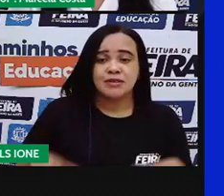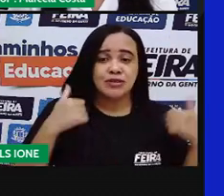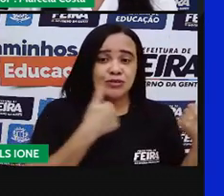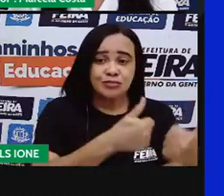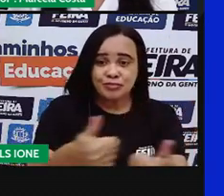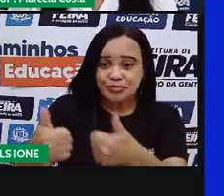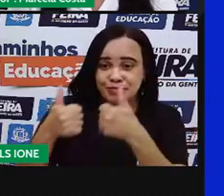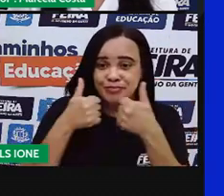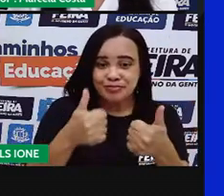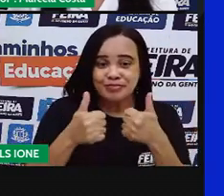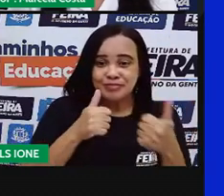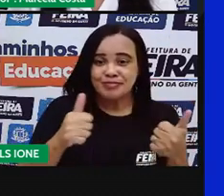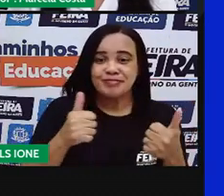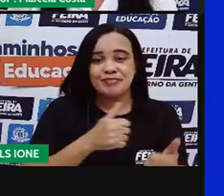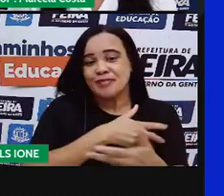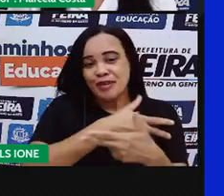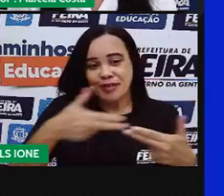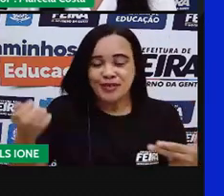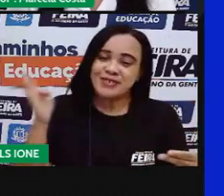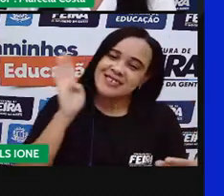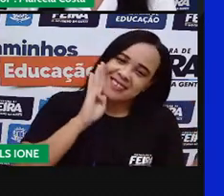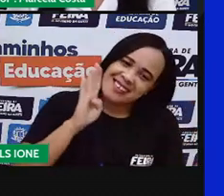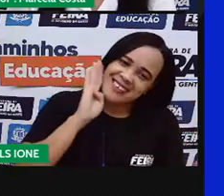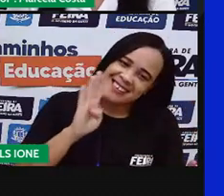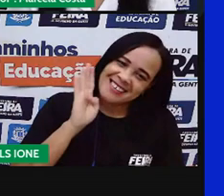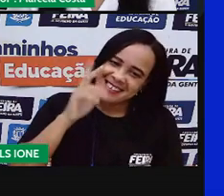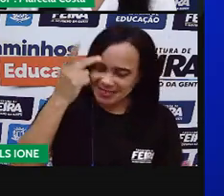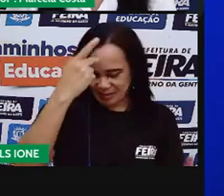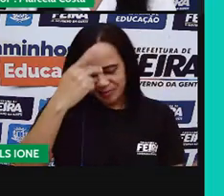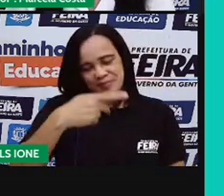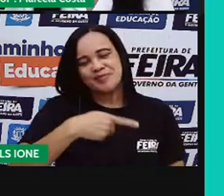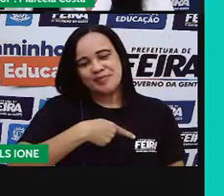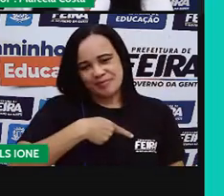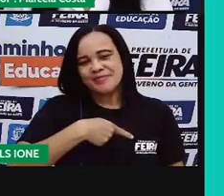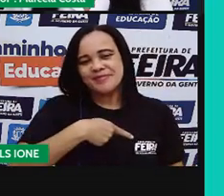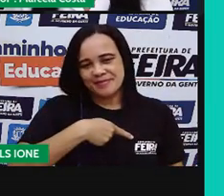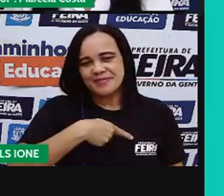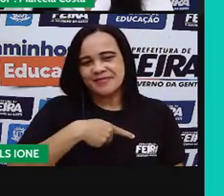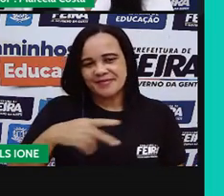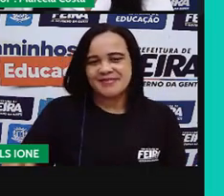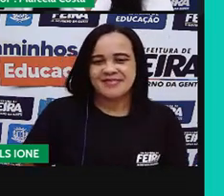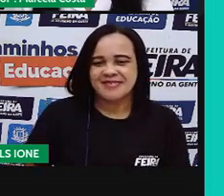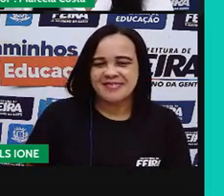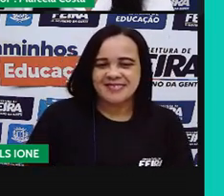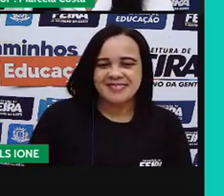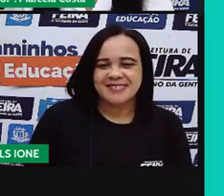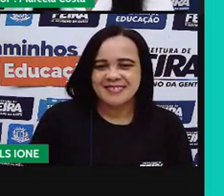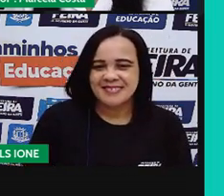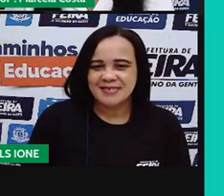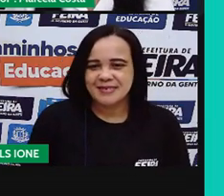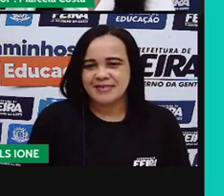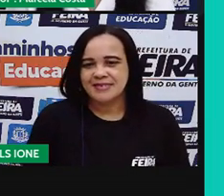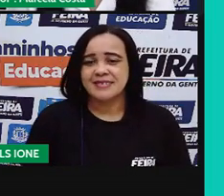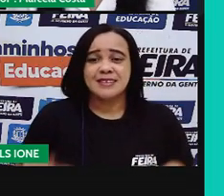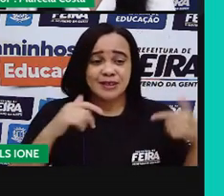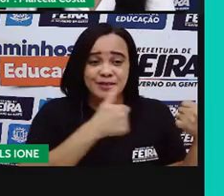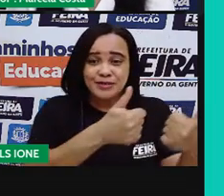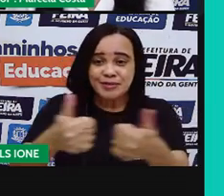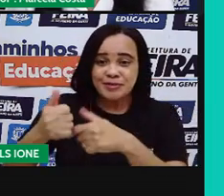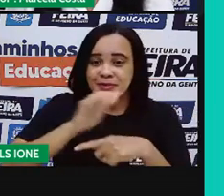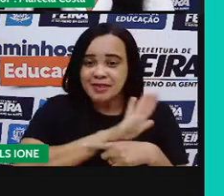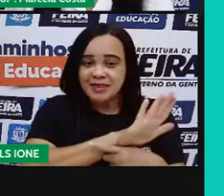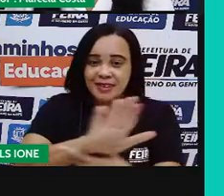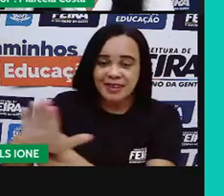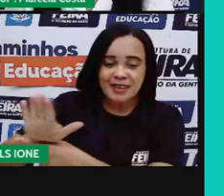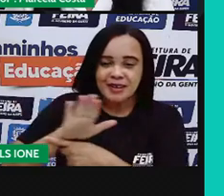Tudo bem fazer alguma coisa legal para você. tudo bem ajudar